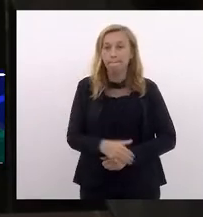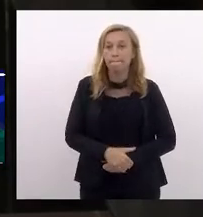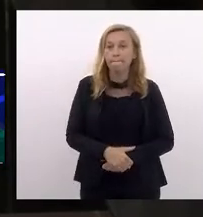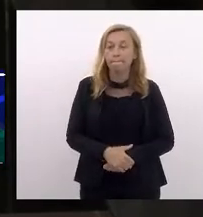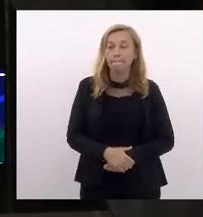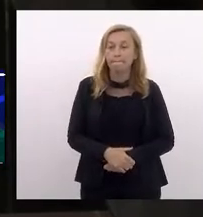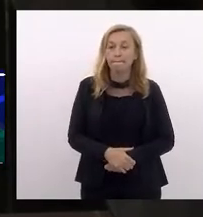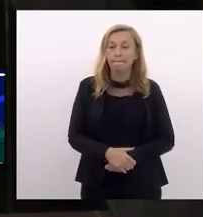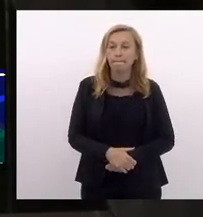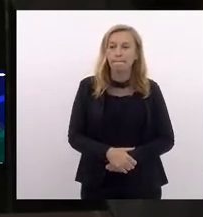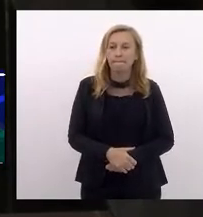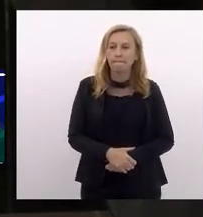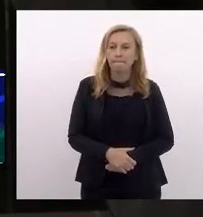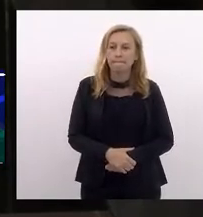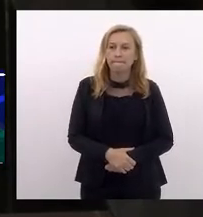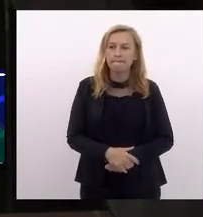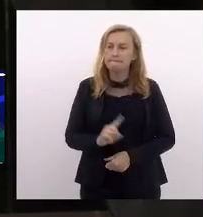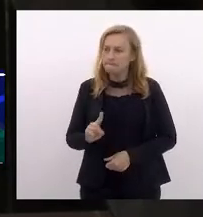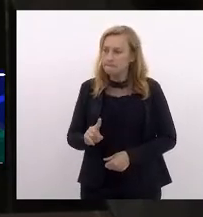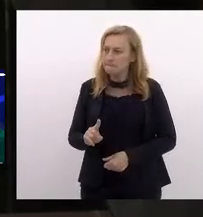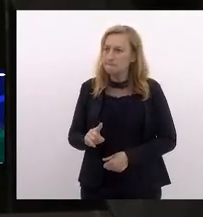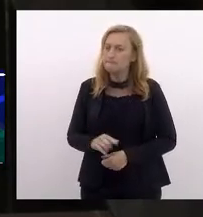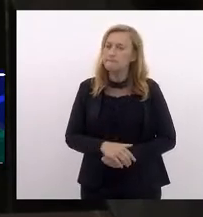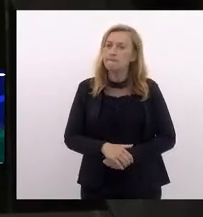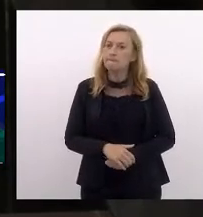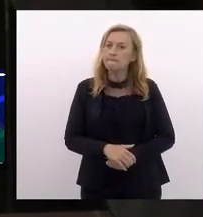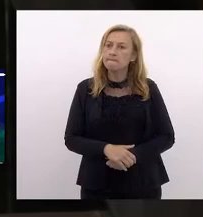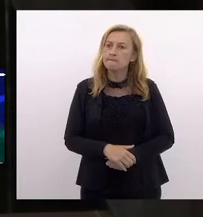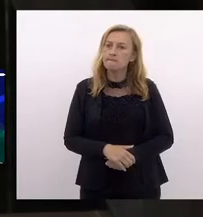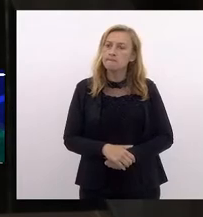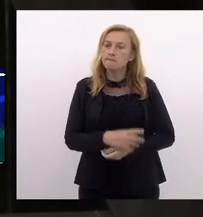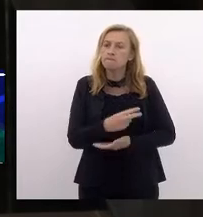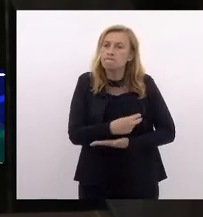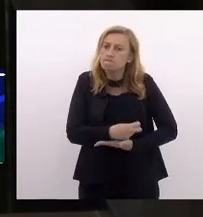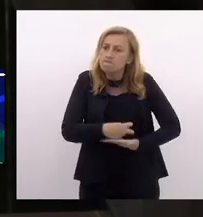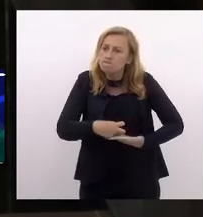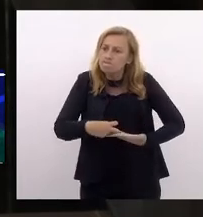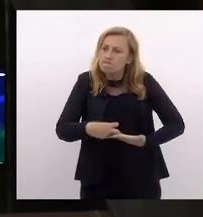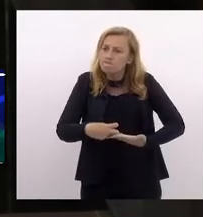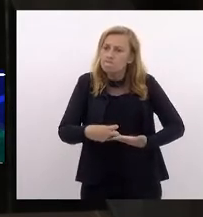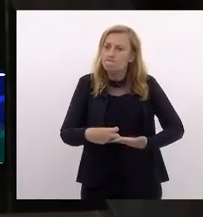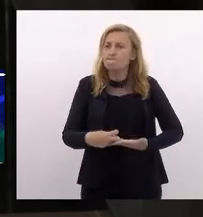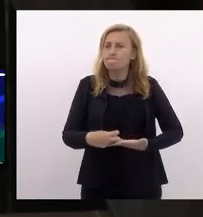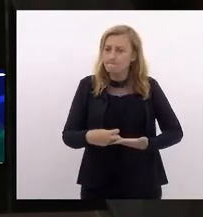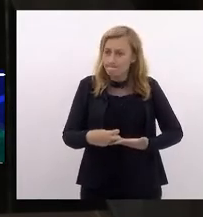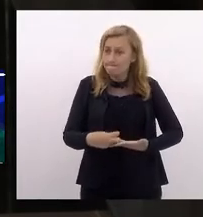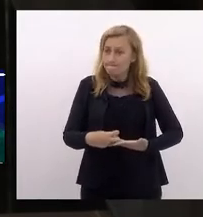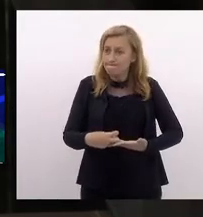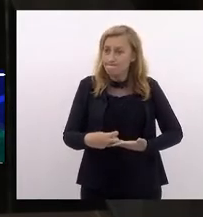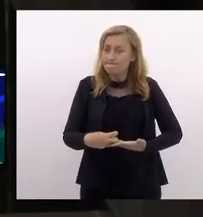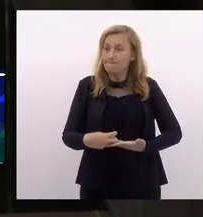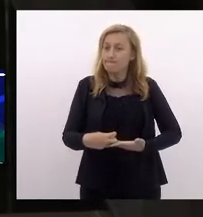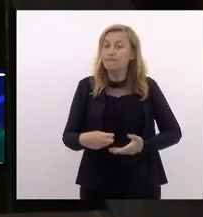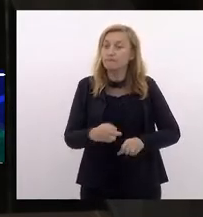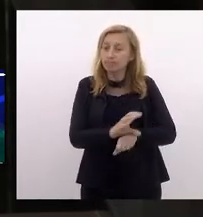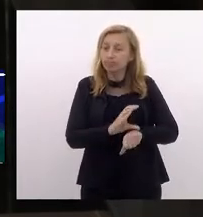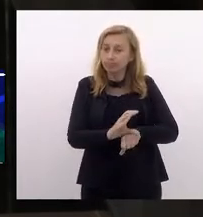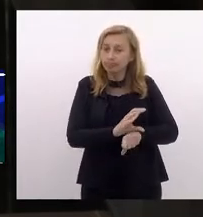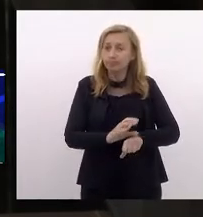foi deposto por assim dizer por um processo constitucional de impeachment